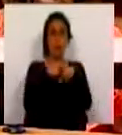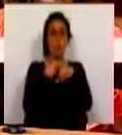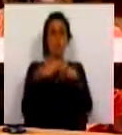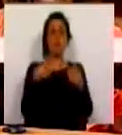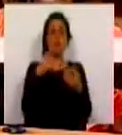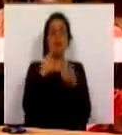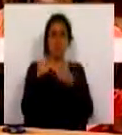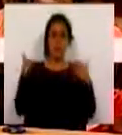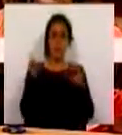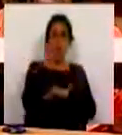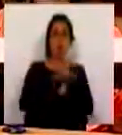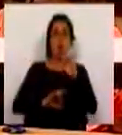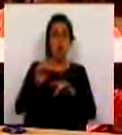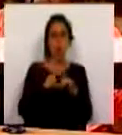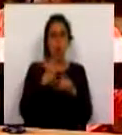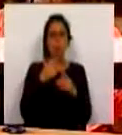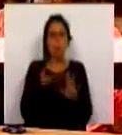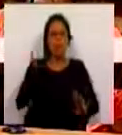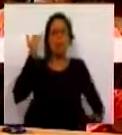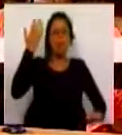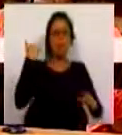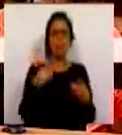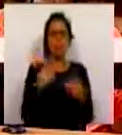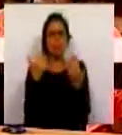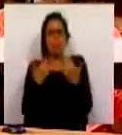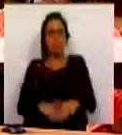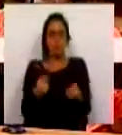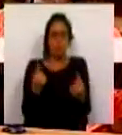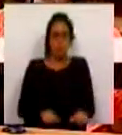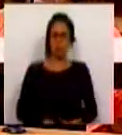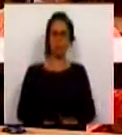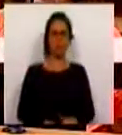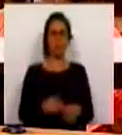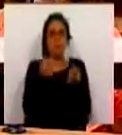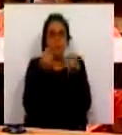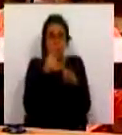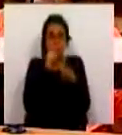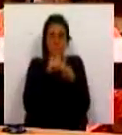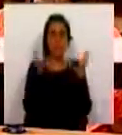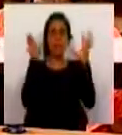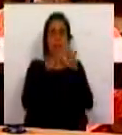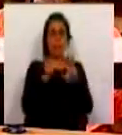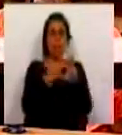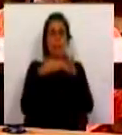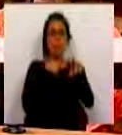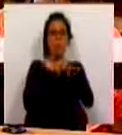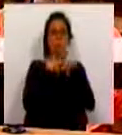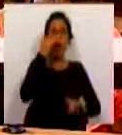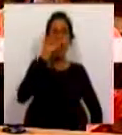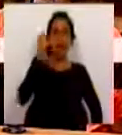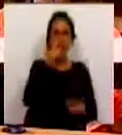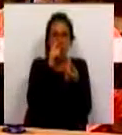de vizinhança europeias estão muito longe de se cingir a isso. As escassas linhas dedicadas à cooperação política com a